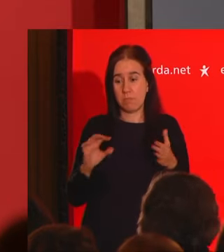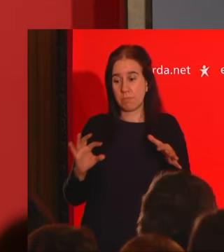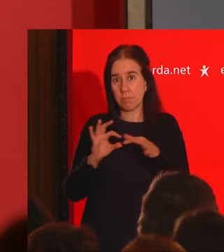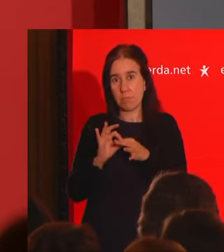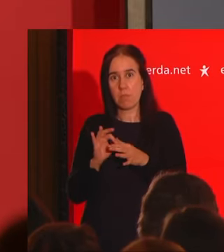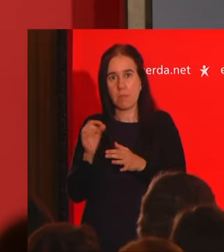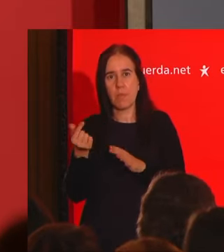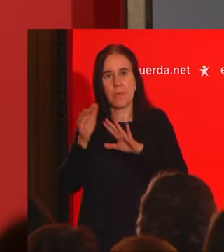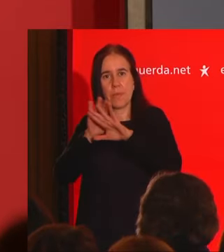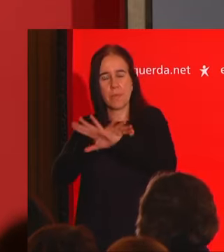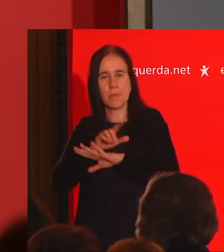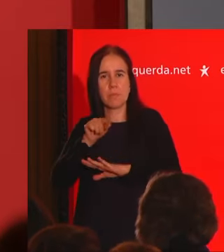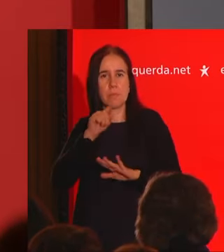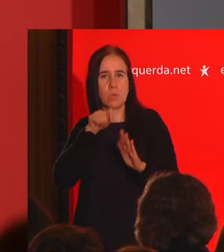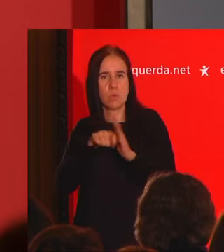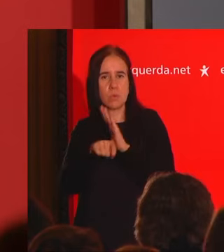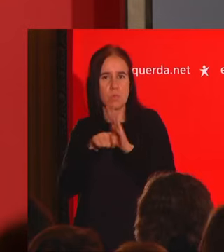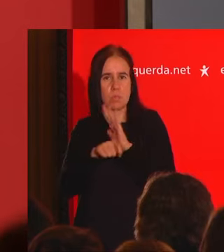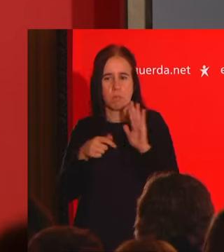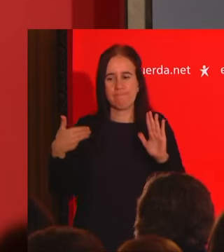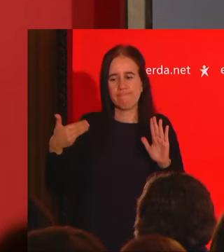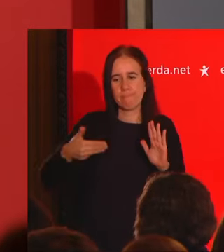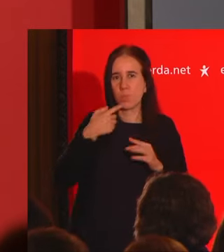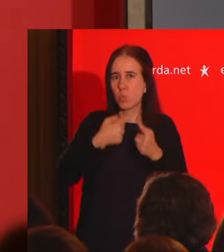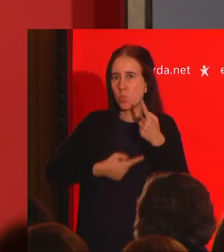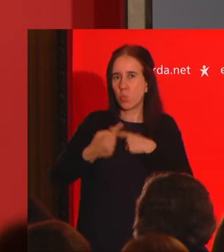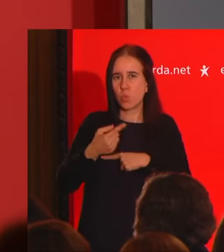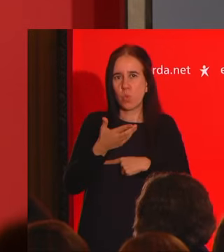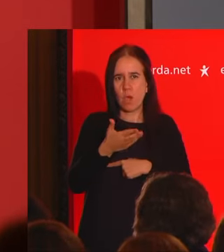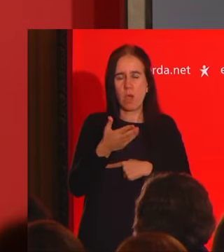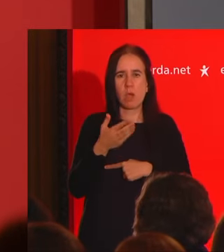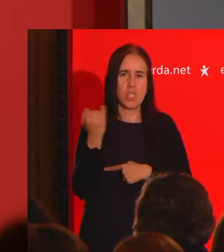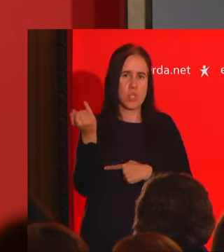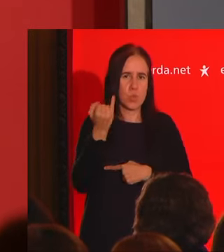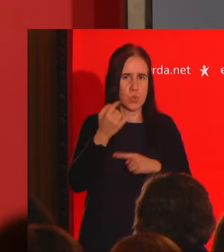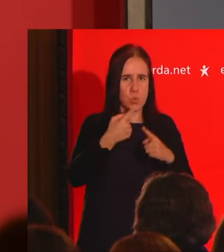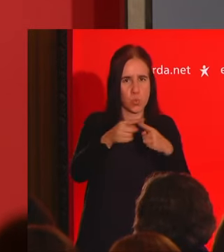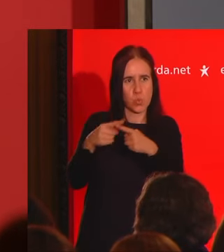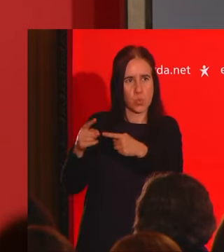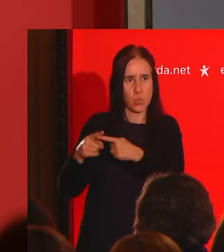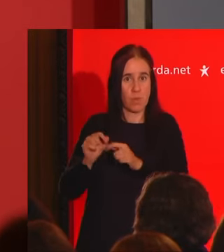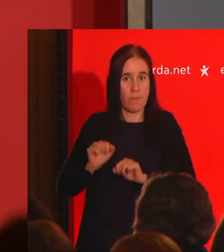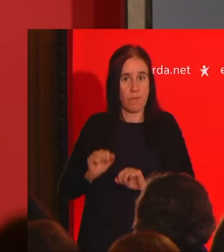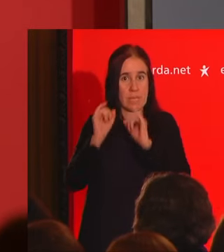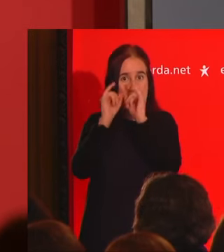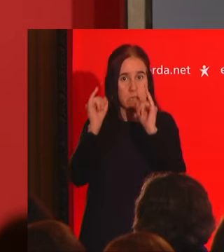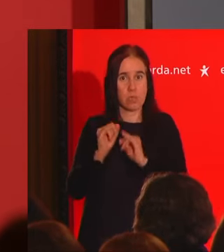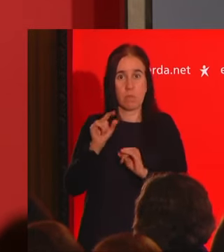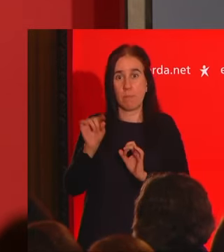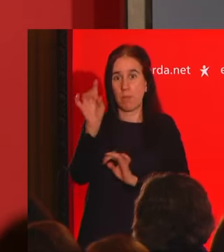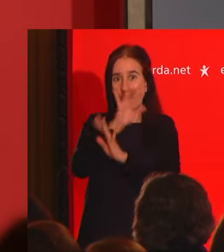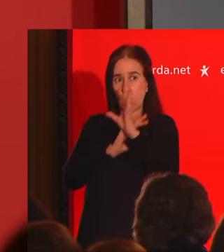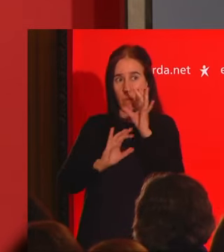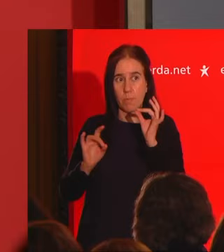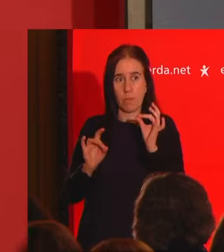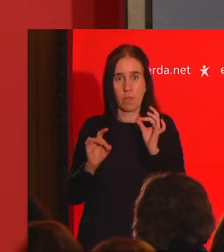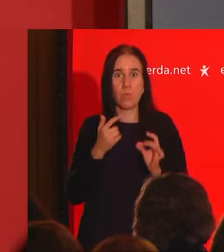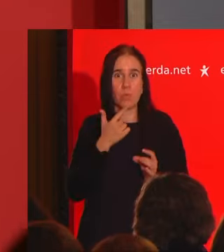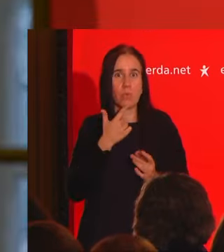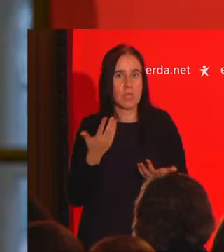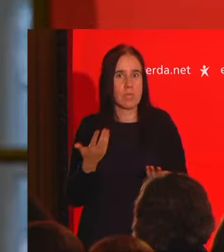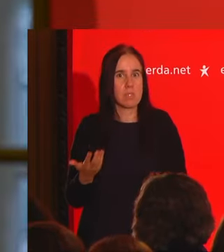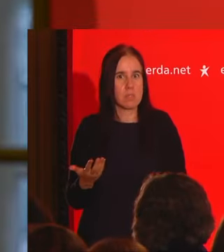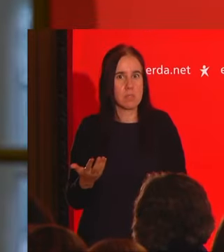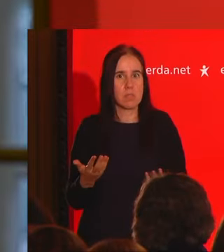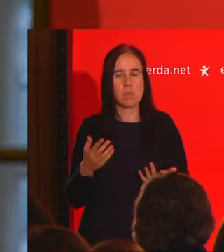de capitais e à corrupção tem sido denunciado pelas várias instituições internacionais e europeias, o que quer